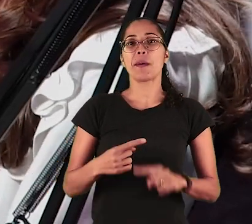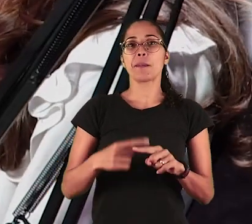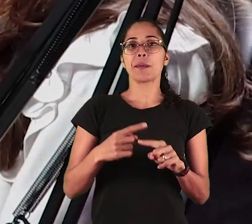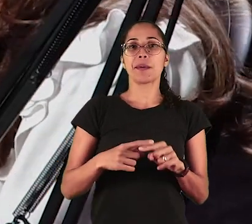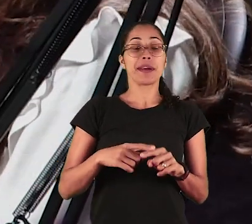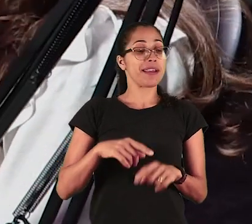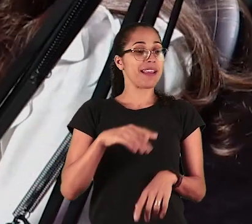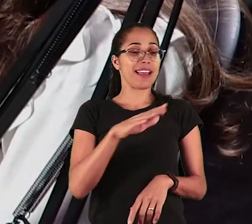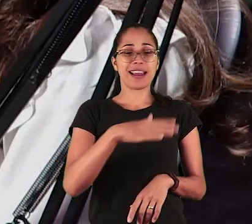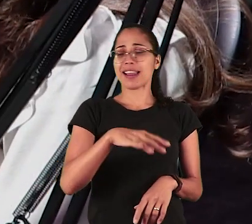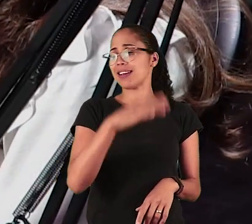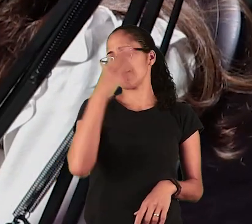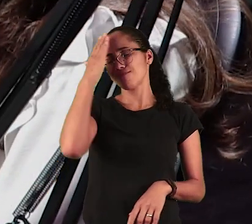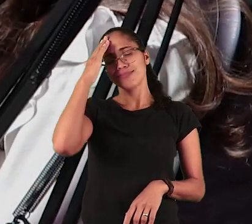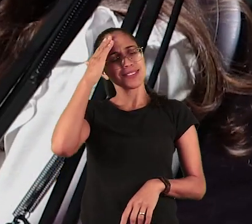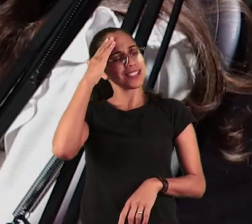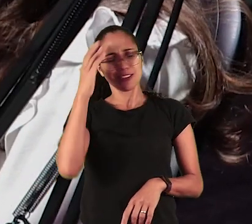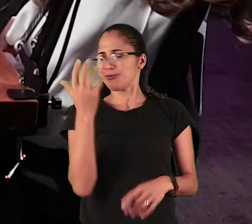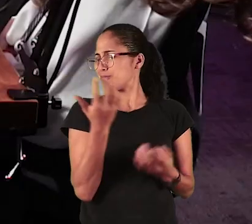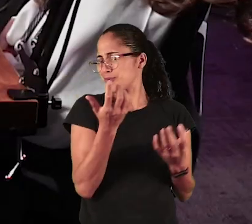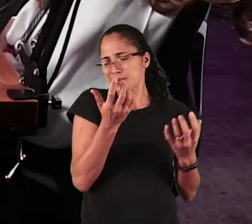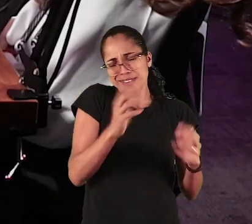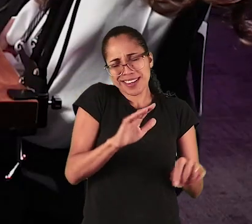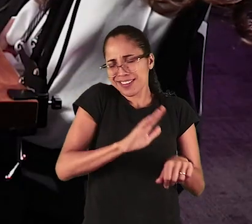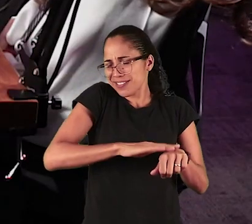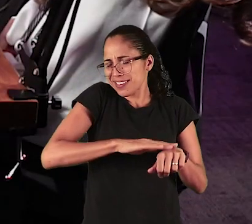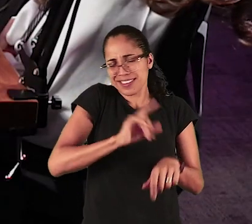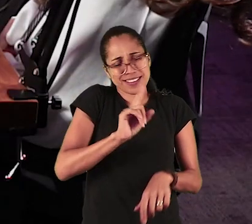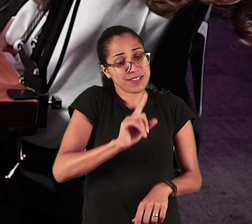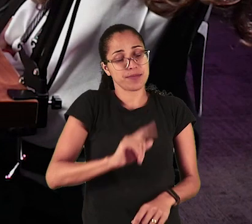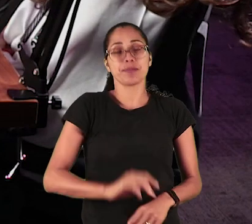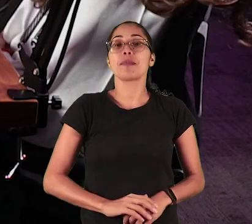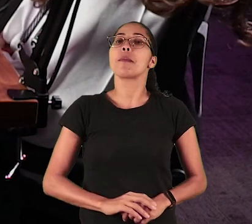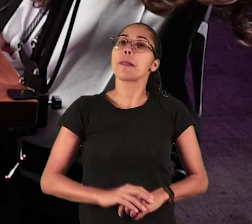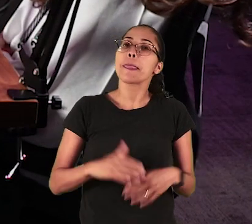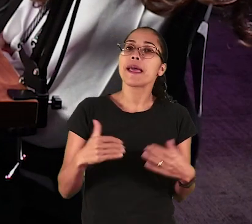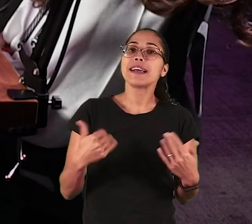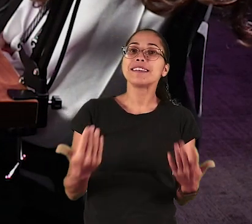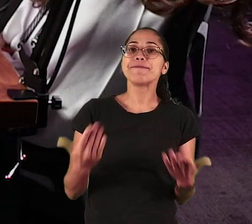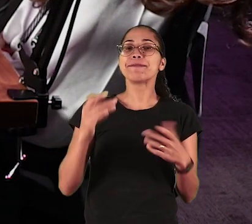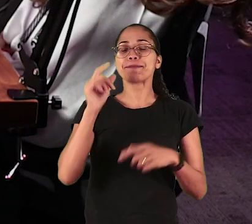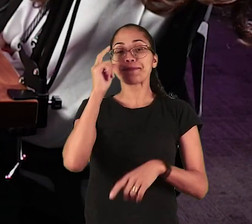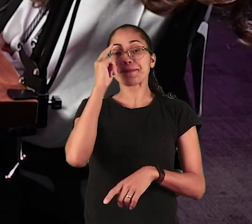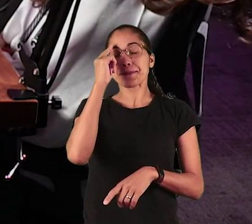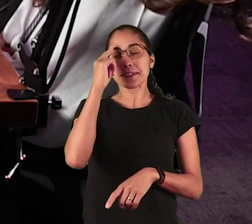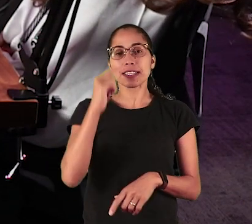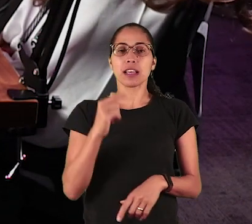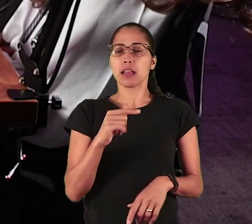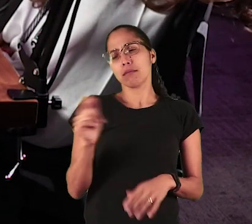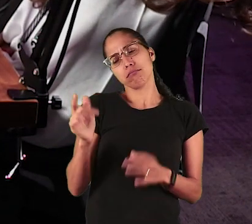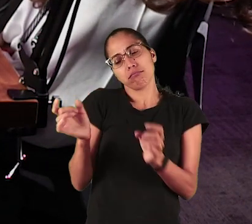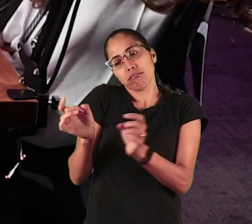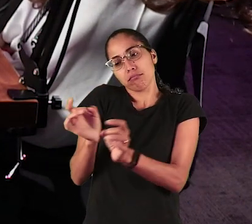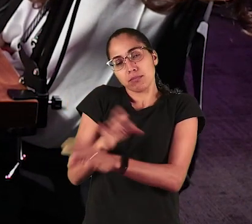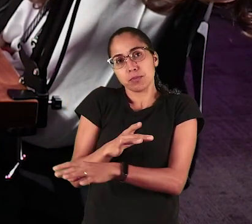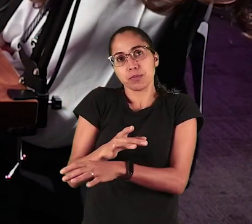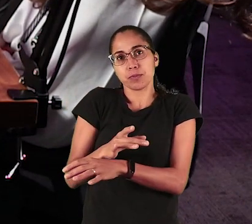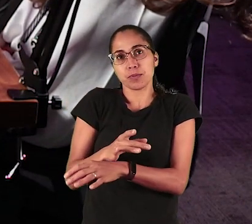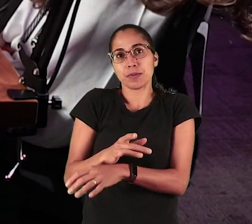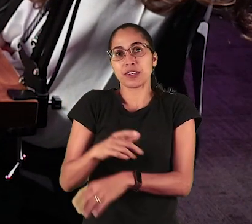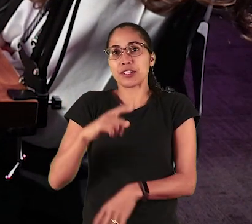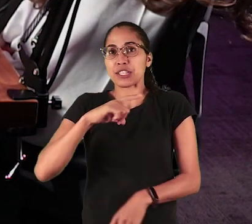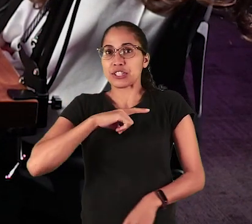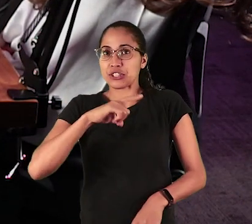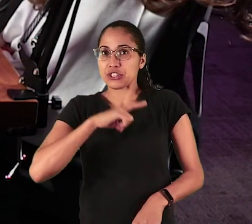lá de Londres a de madrugada eu falei não gente não é isso que eu quero da vida e quando eu terminei né